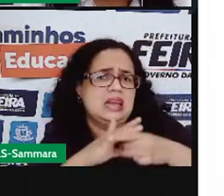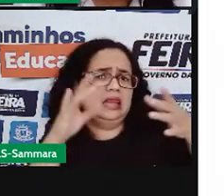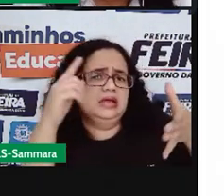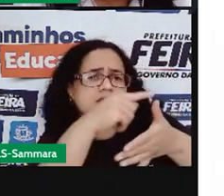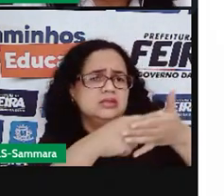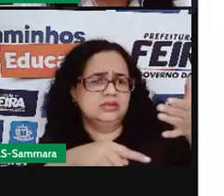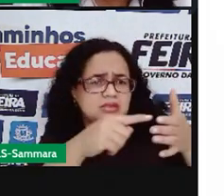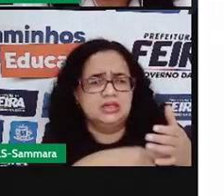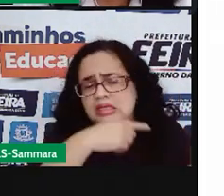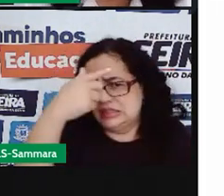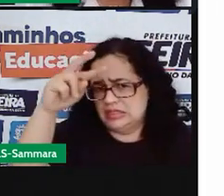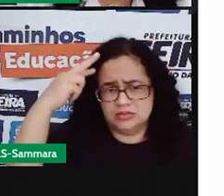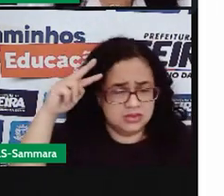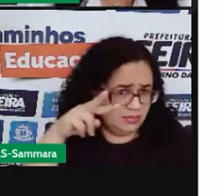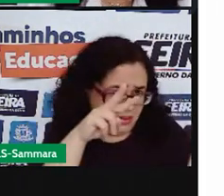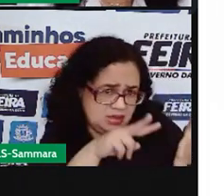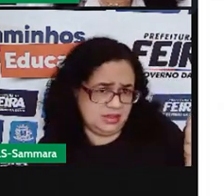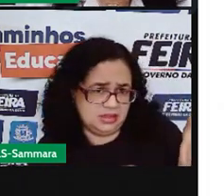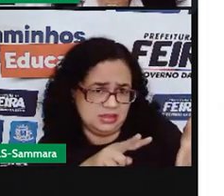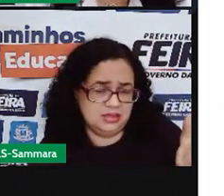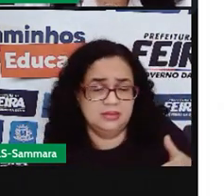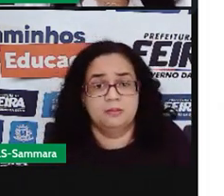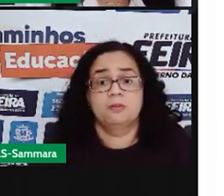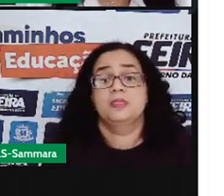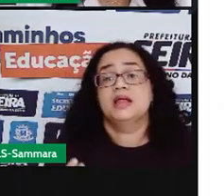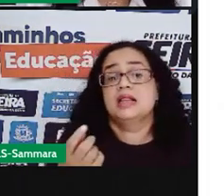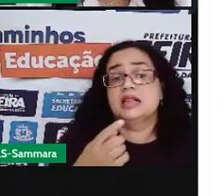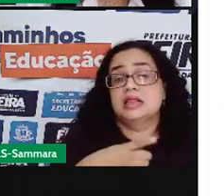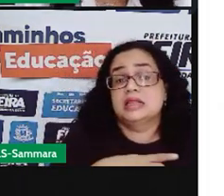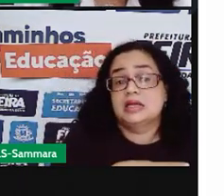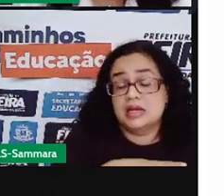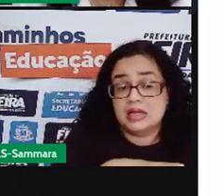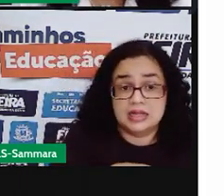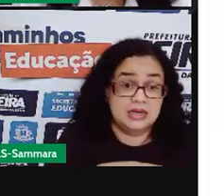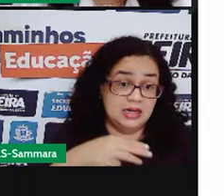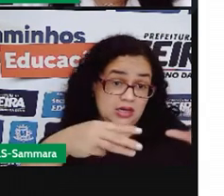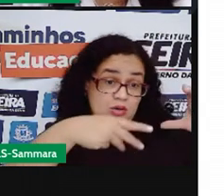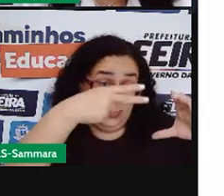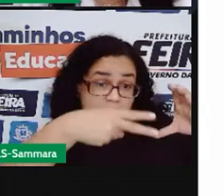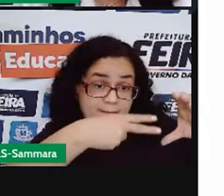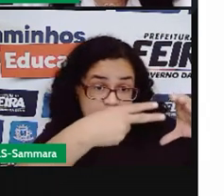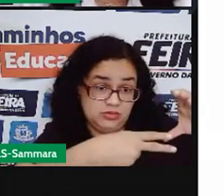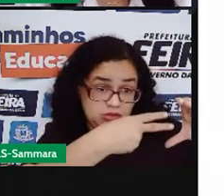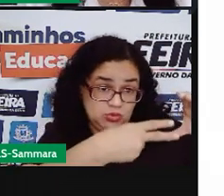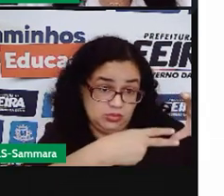mesmo os analfabetos. Escolhiam quem ocuparia os cargos na Câmara